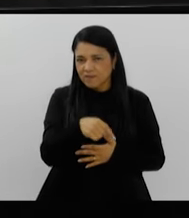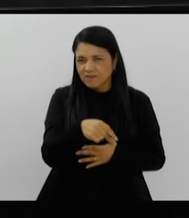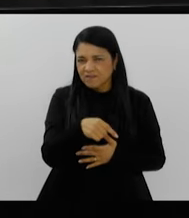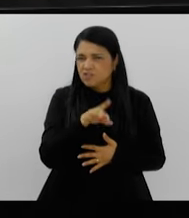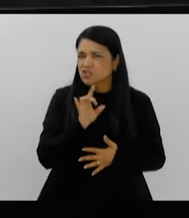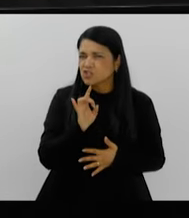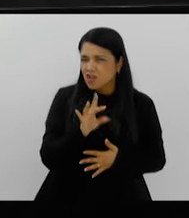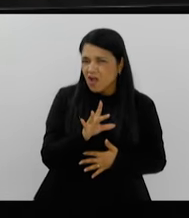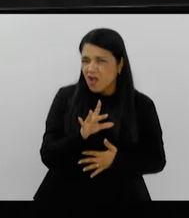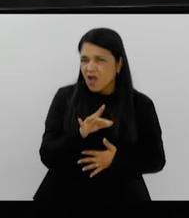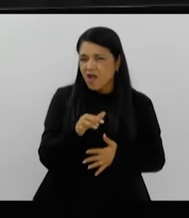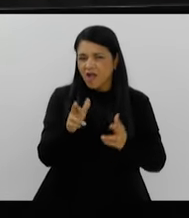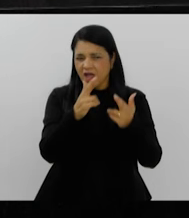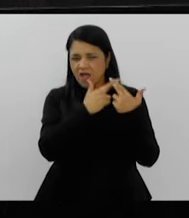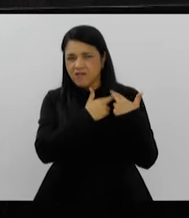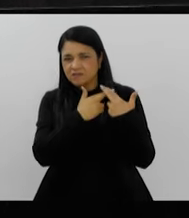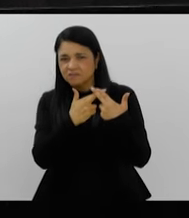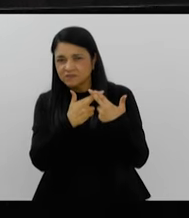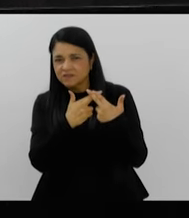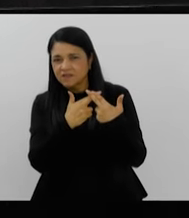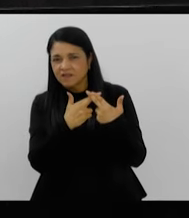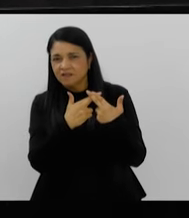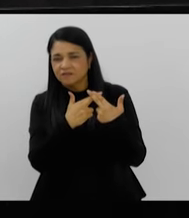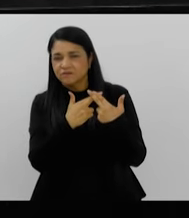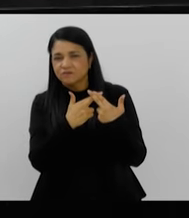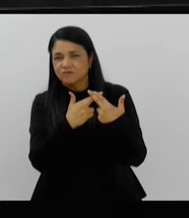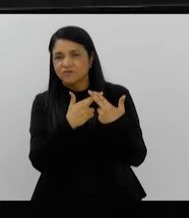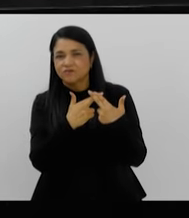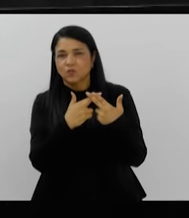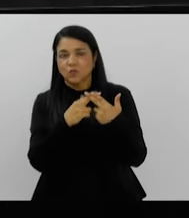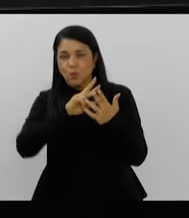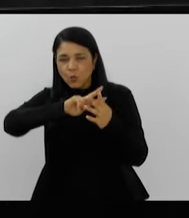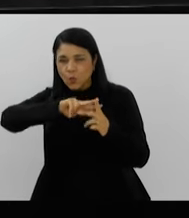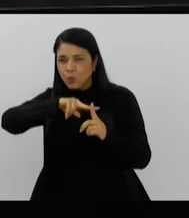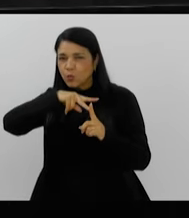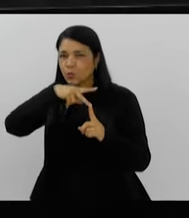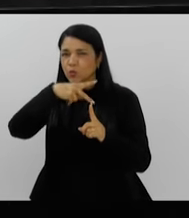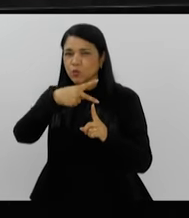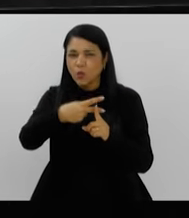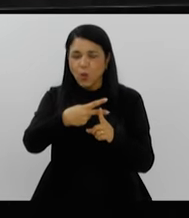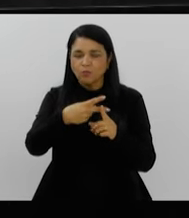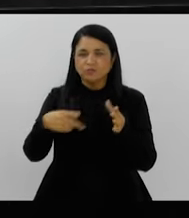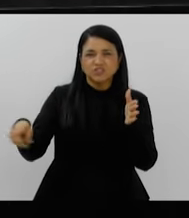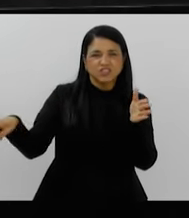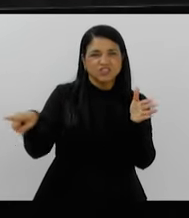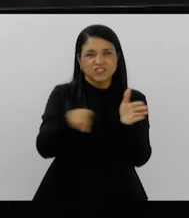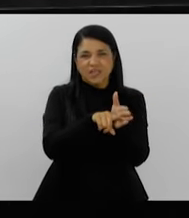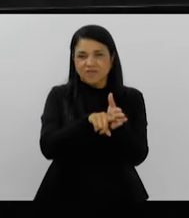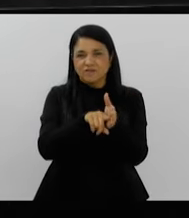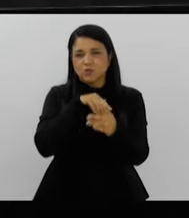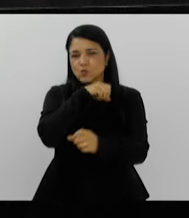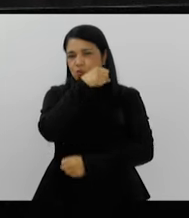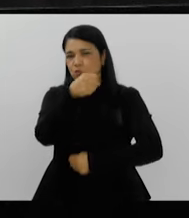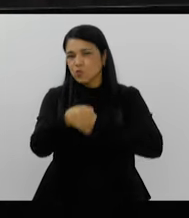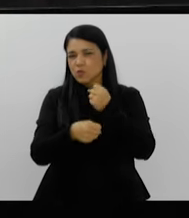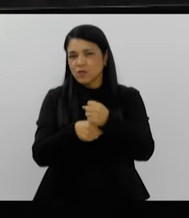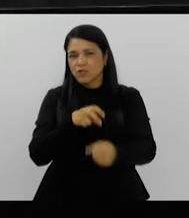ele responsável pelo quase o dobro de previsão de déficit para o ano